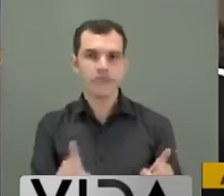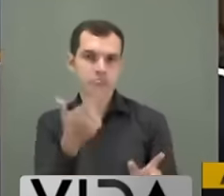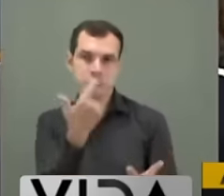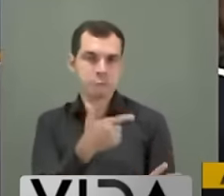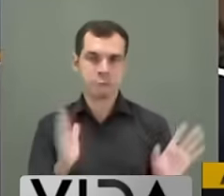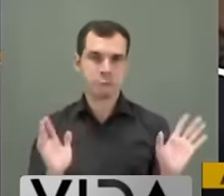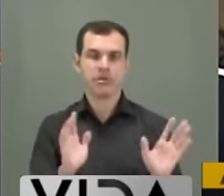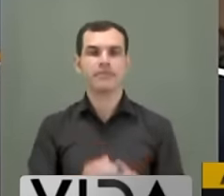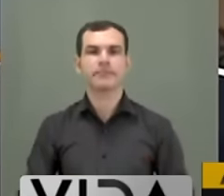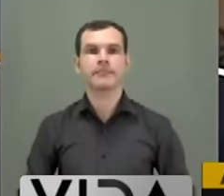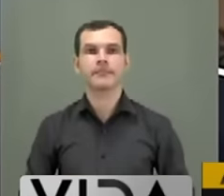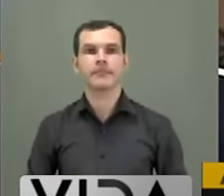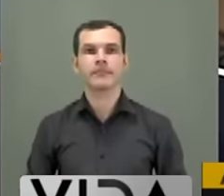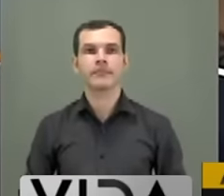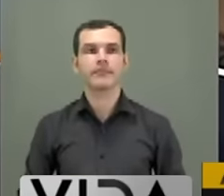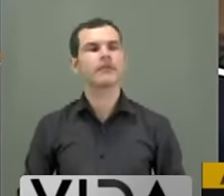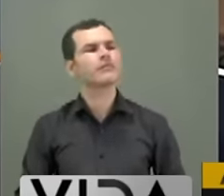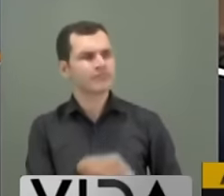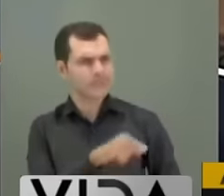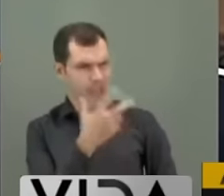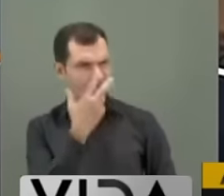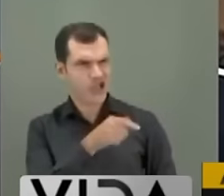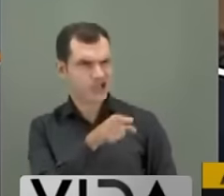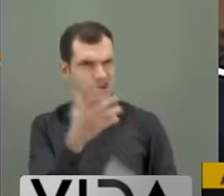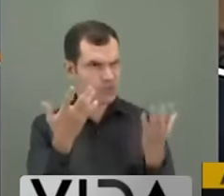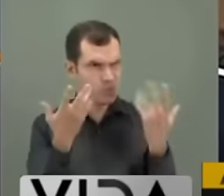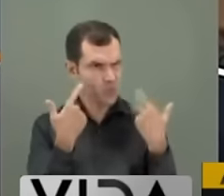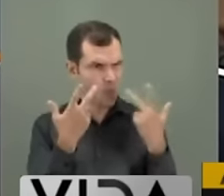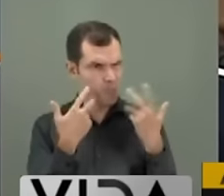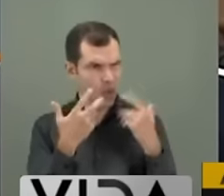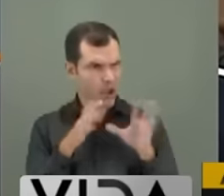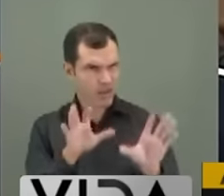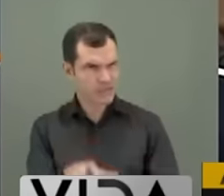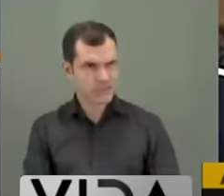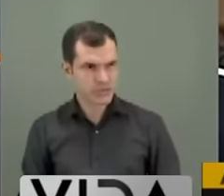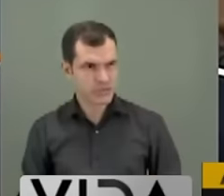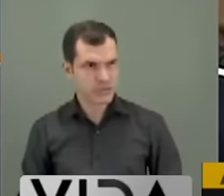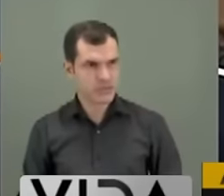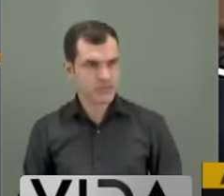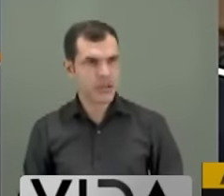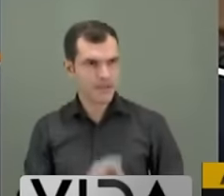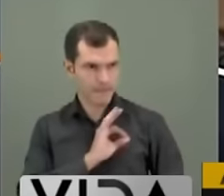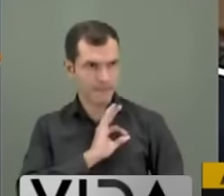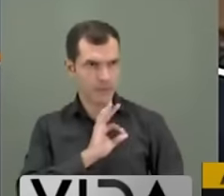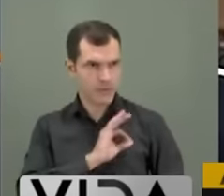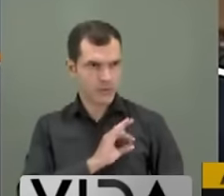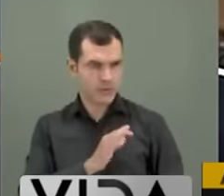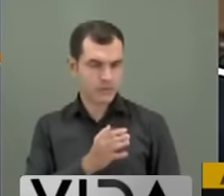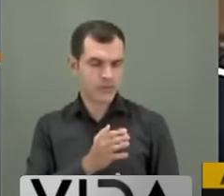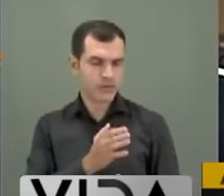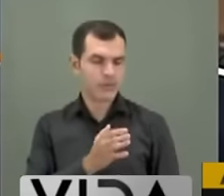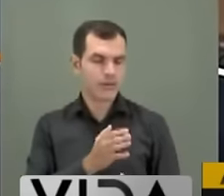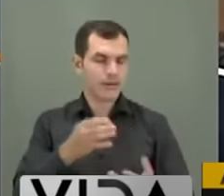Vossa Senhoria considera isso um ato normal dentro